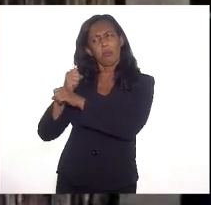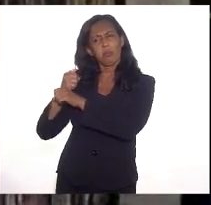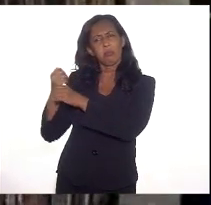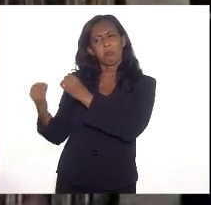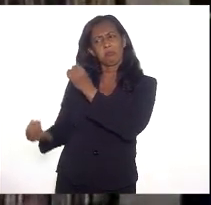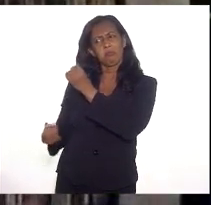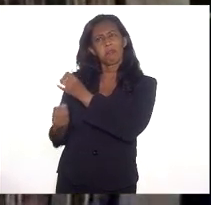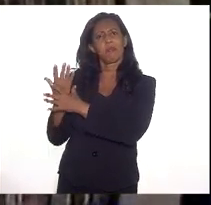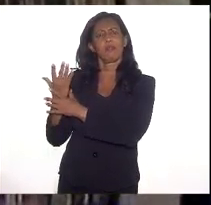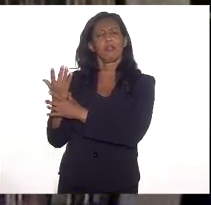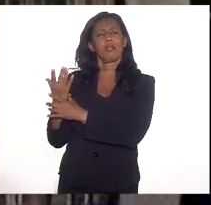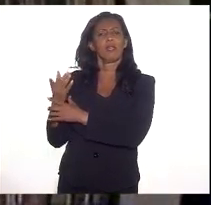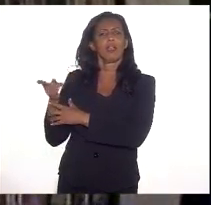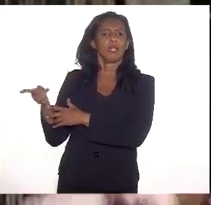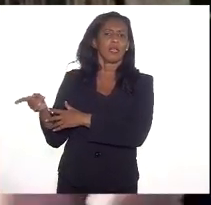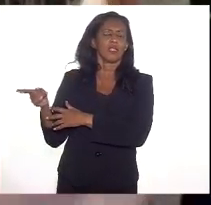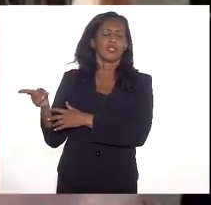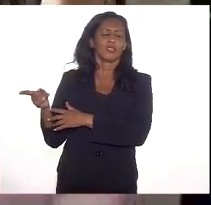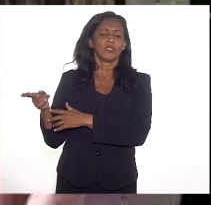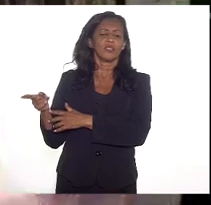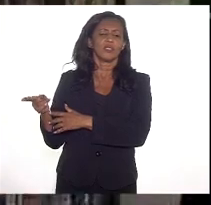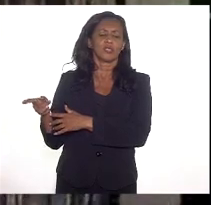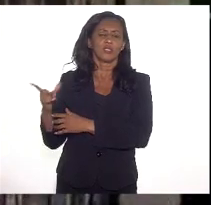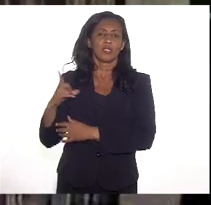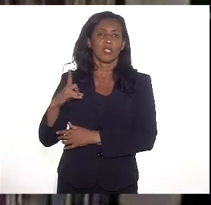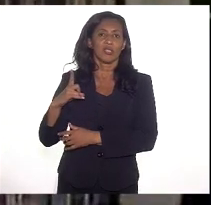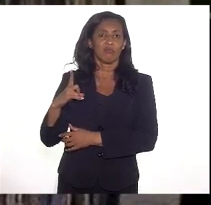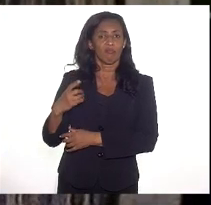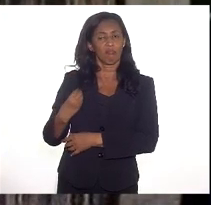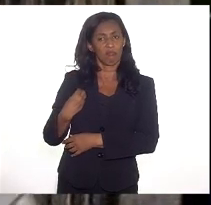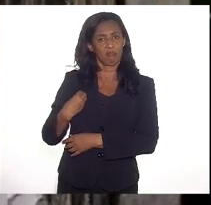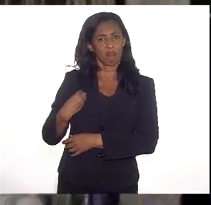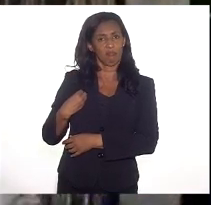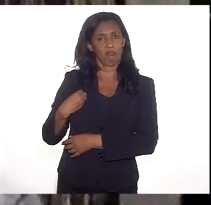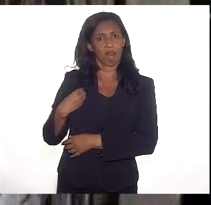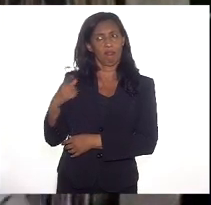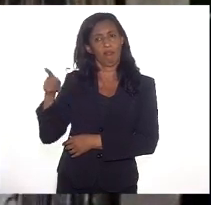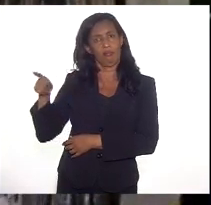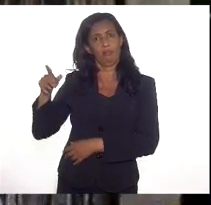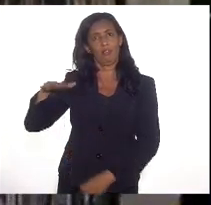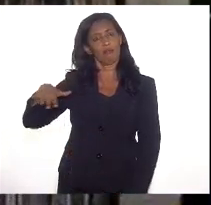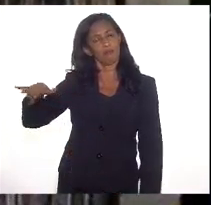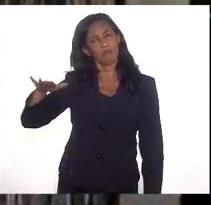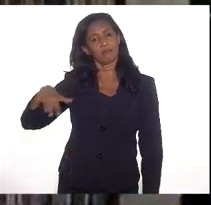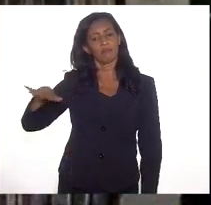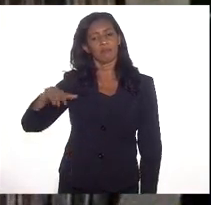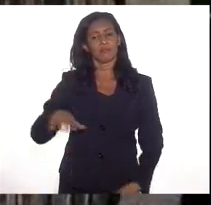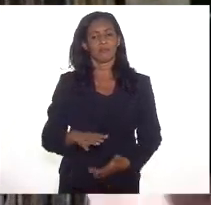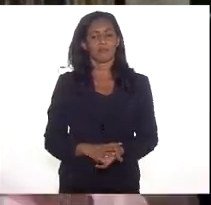a finalidade de existir naquela região